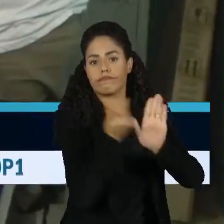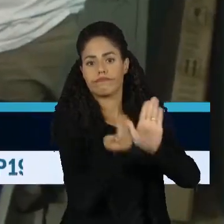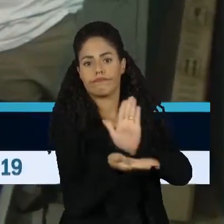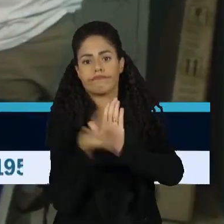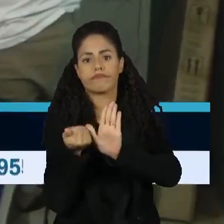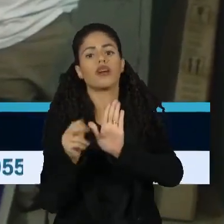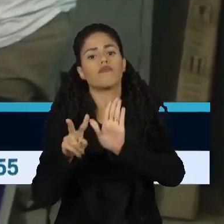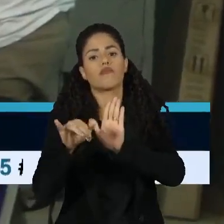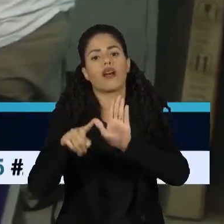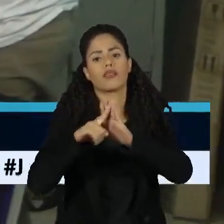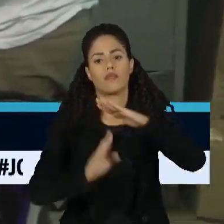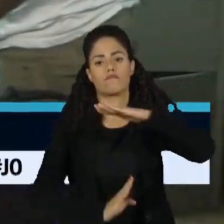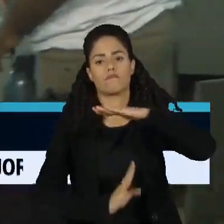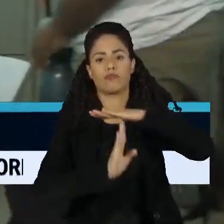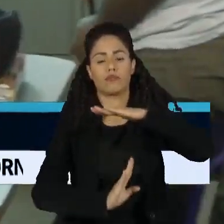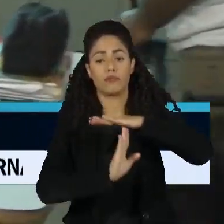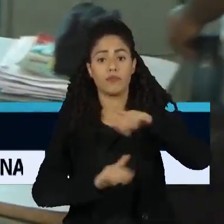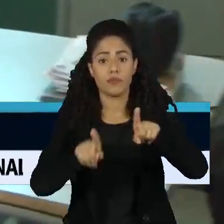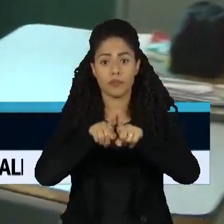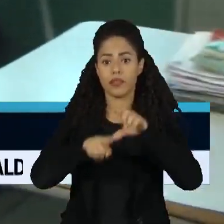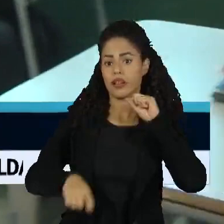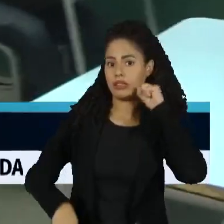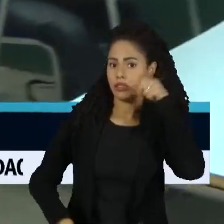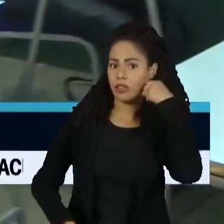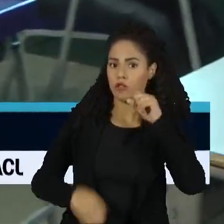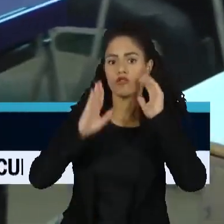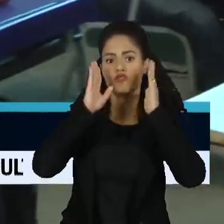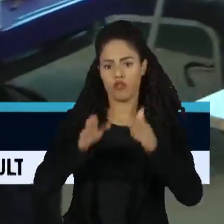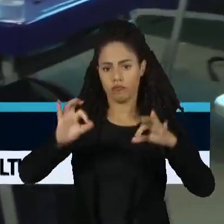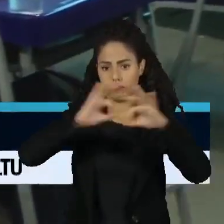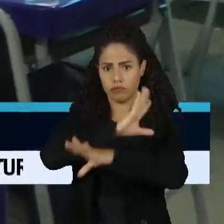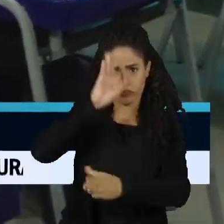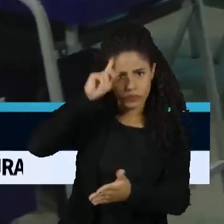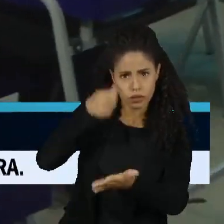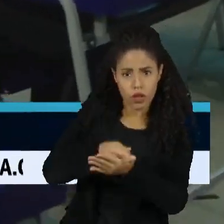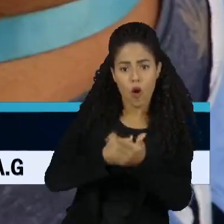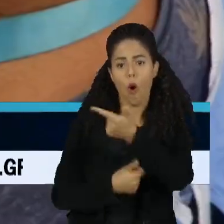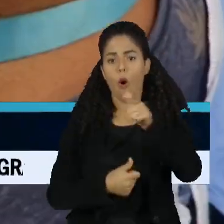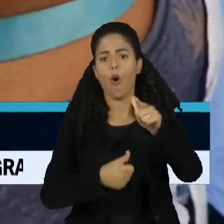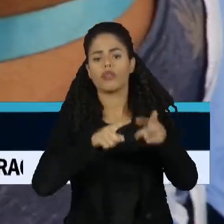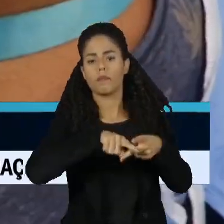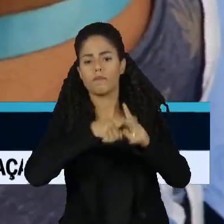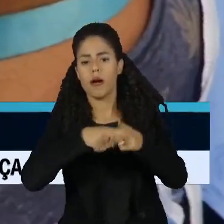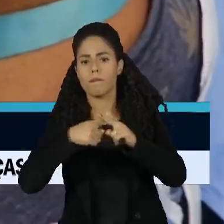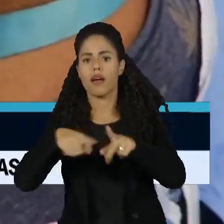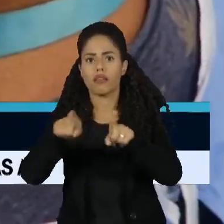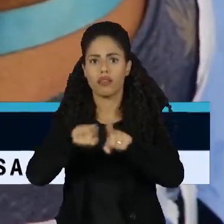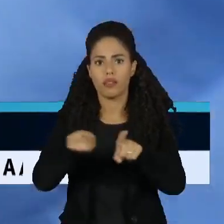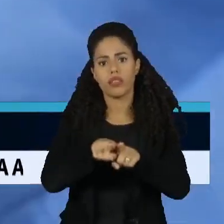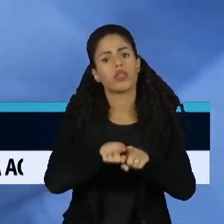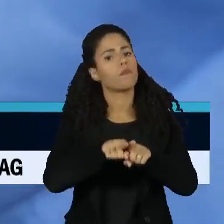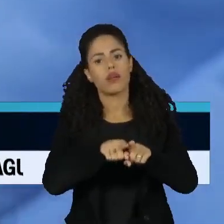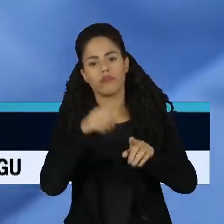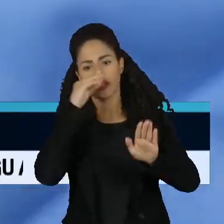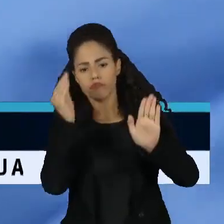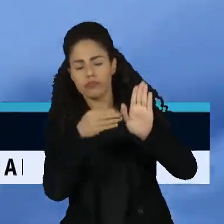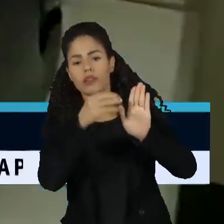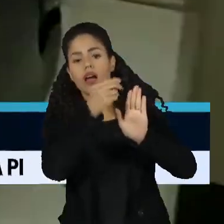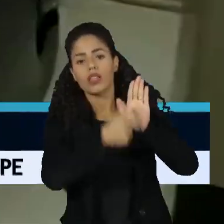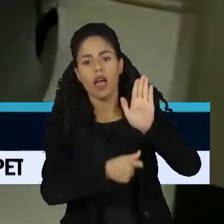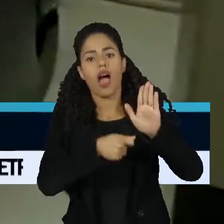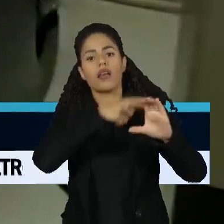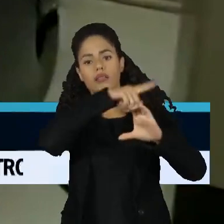limite de gastos como senadores tinham determinado outras alterações foram rejeitadas gastos